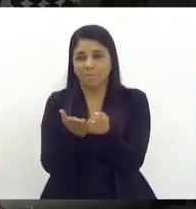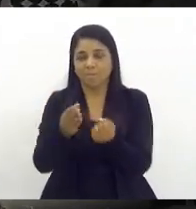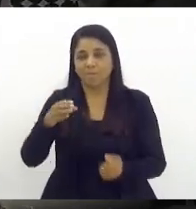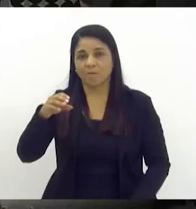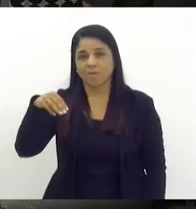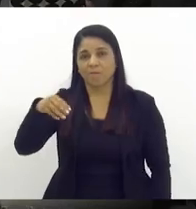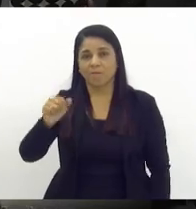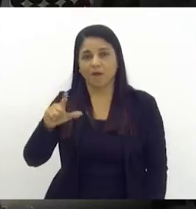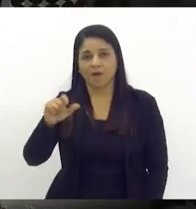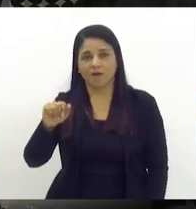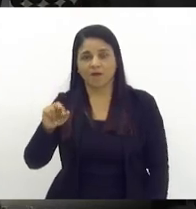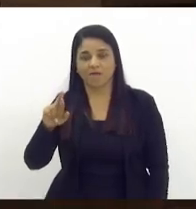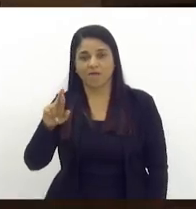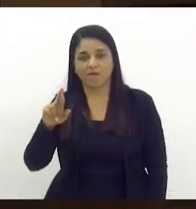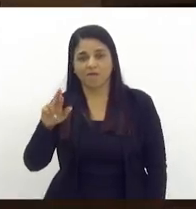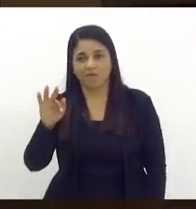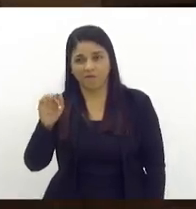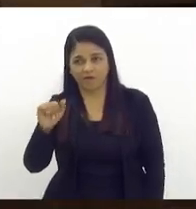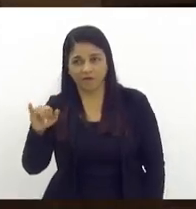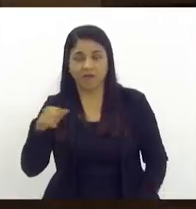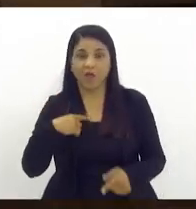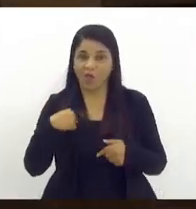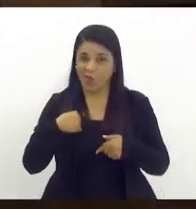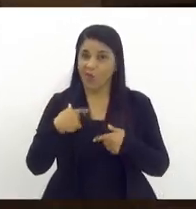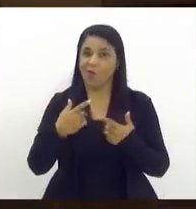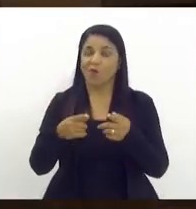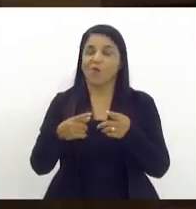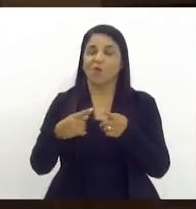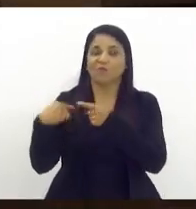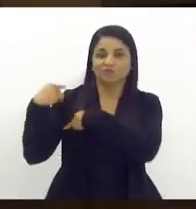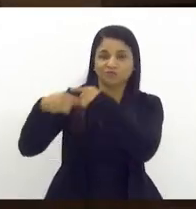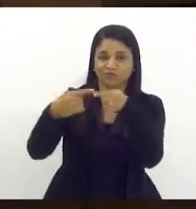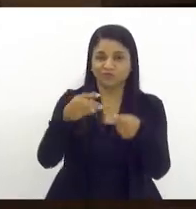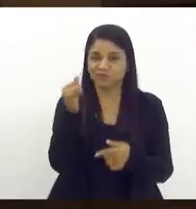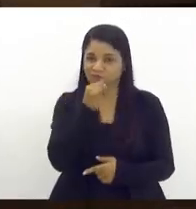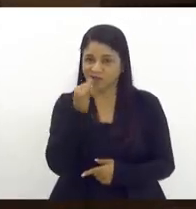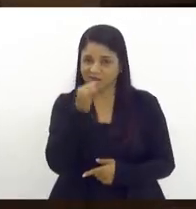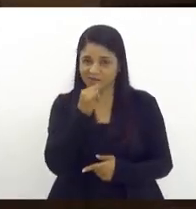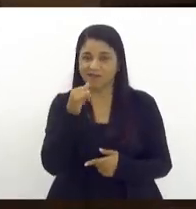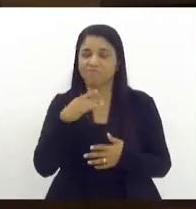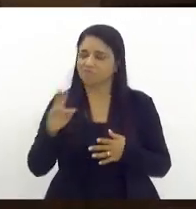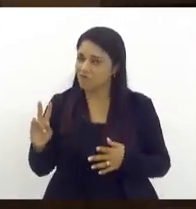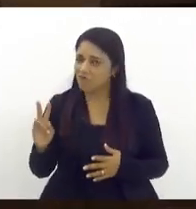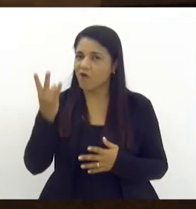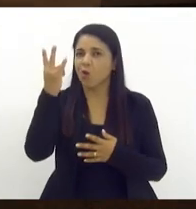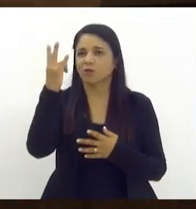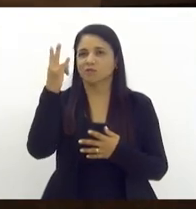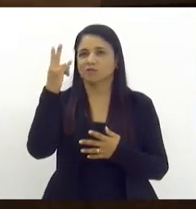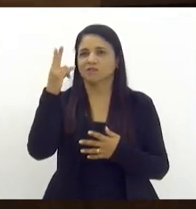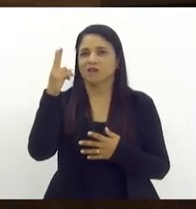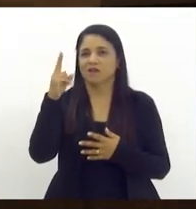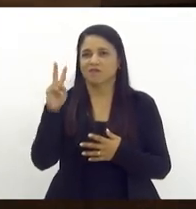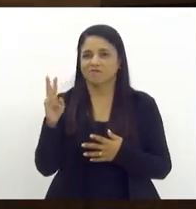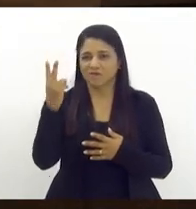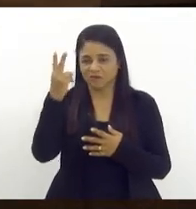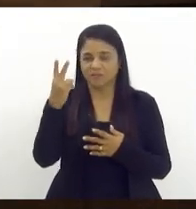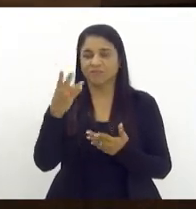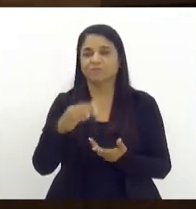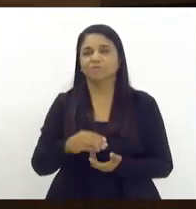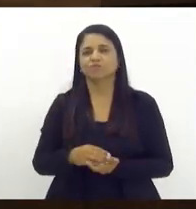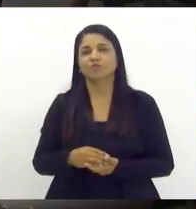Eu, como um descendente italiano, acho que a gente tem que valorizar demais. E com certeza. Malafaia botou Tia Ju, Tia